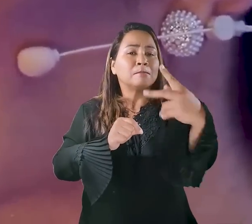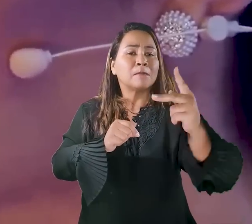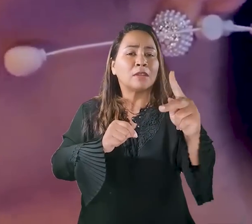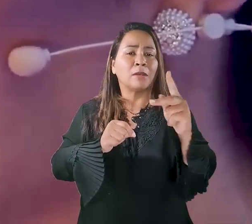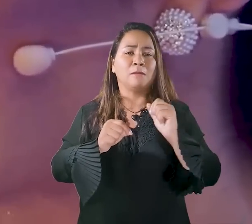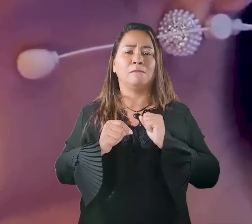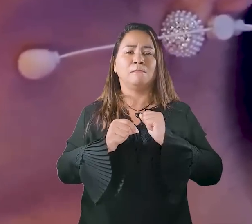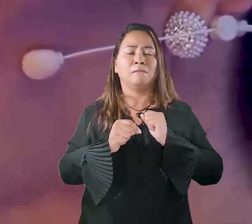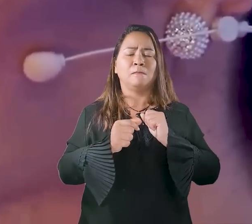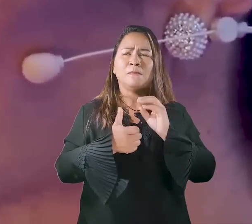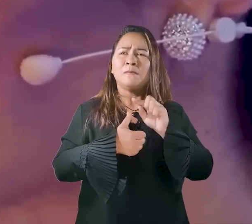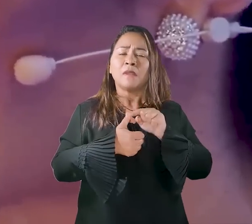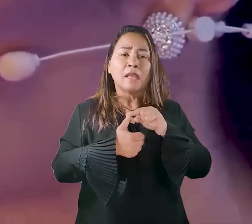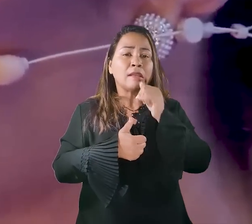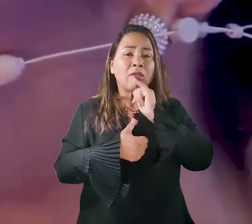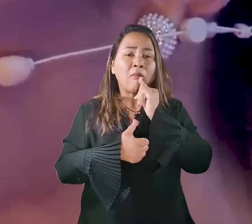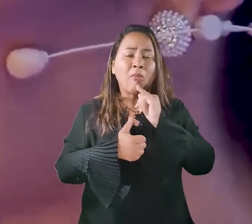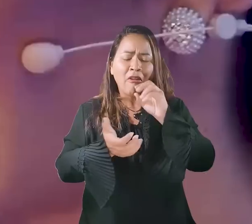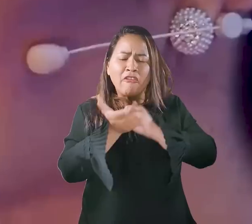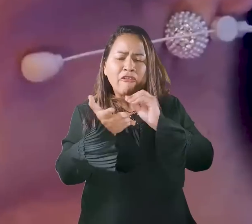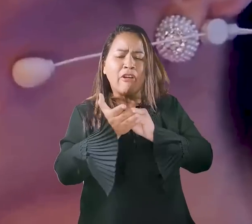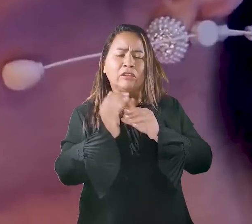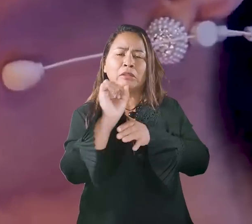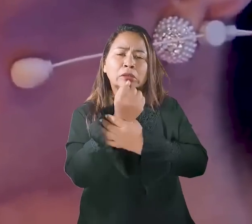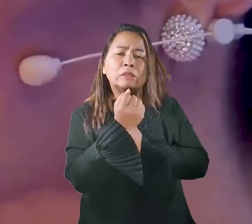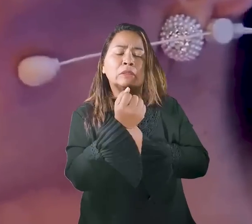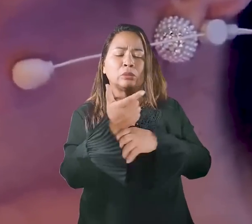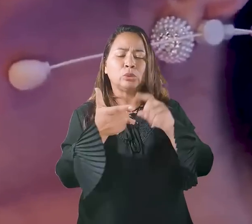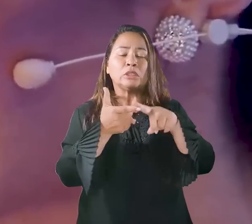de insegurança, de ansiedade,